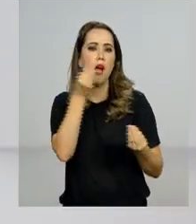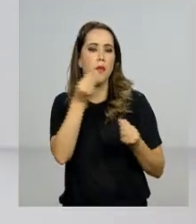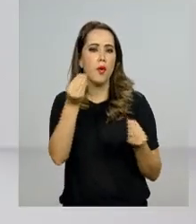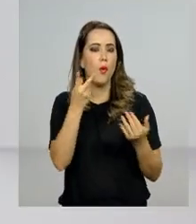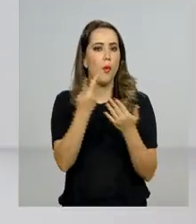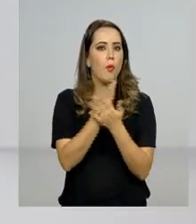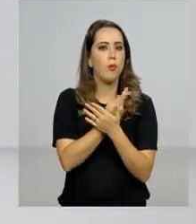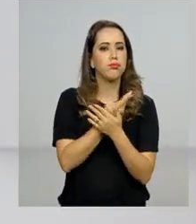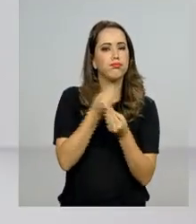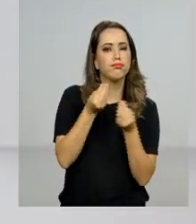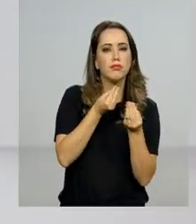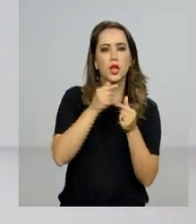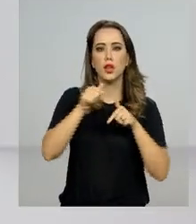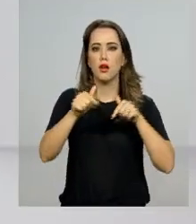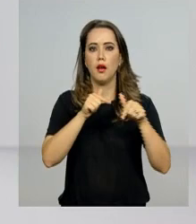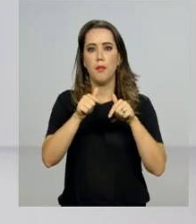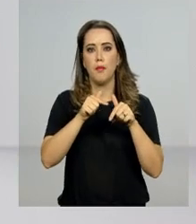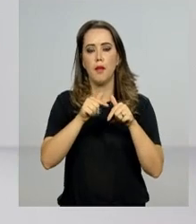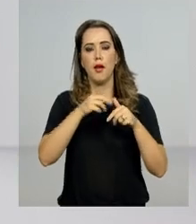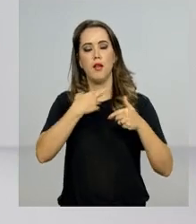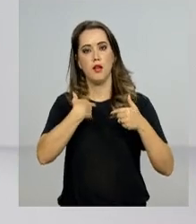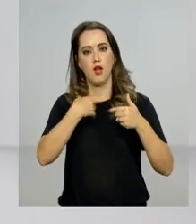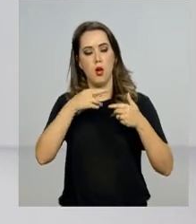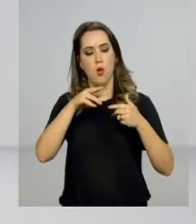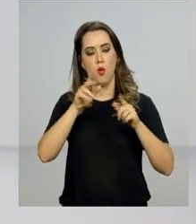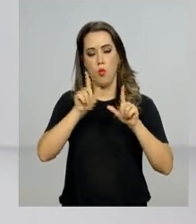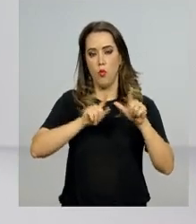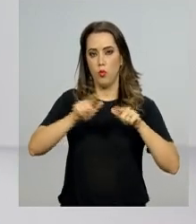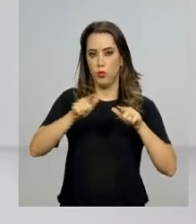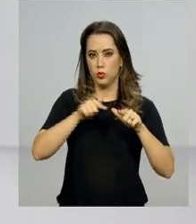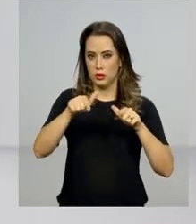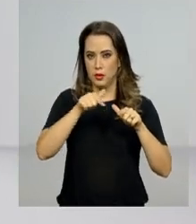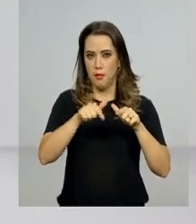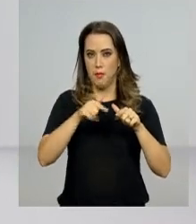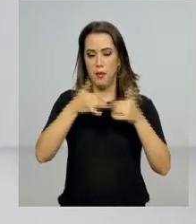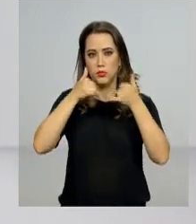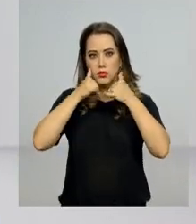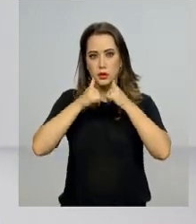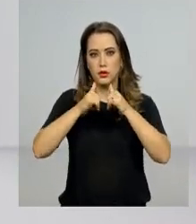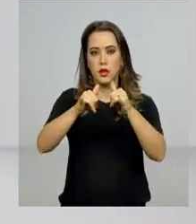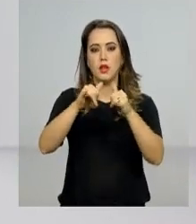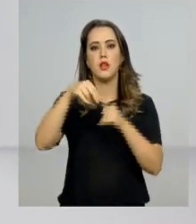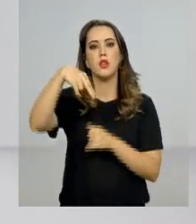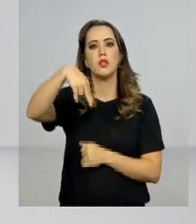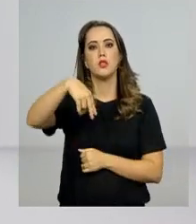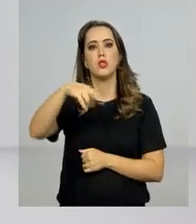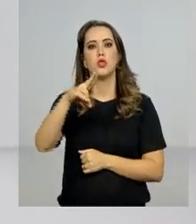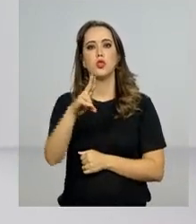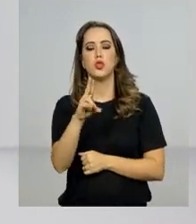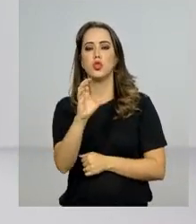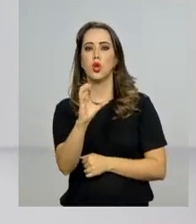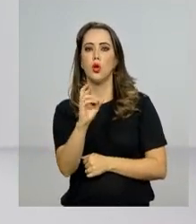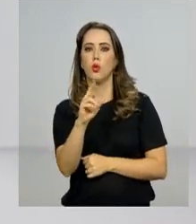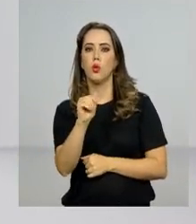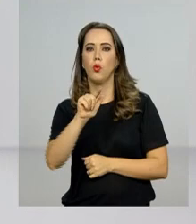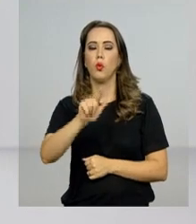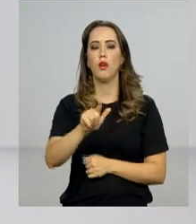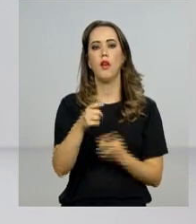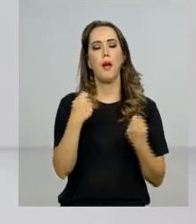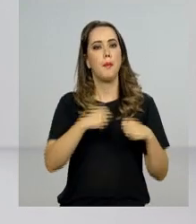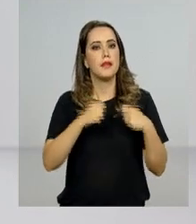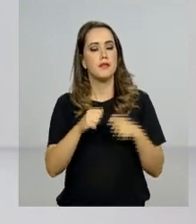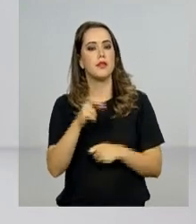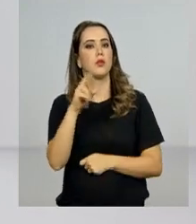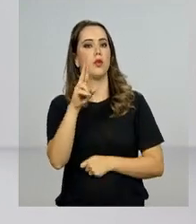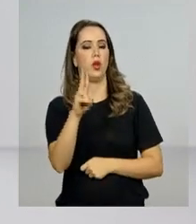funciona uma usina de energia nuclear para produzir elas precisam do urânio que existe todo um processo para se transformar em